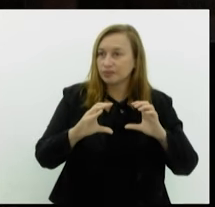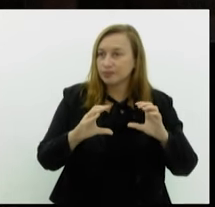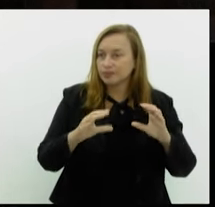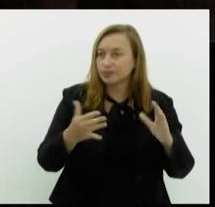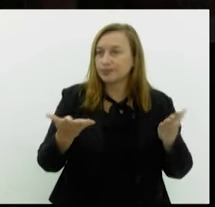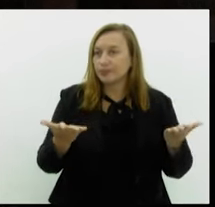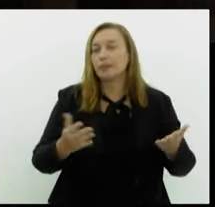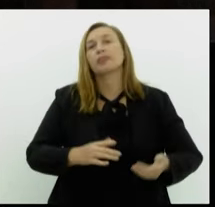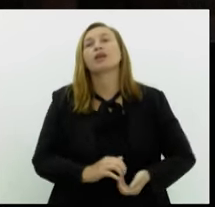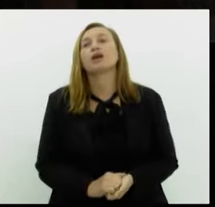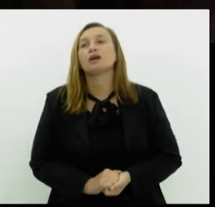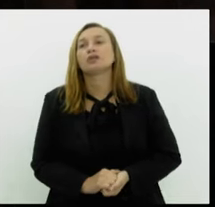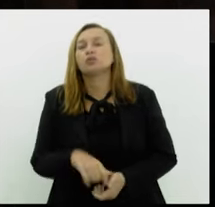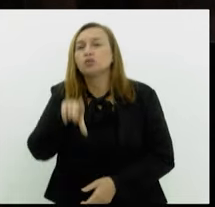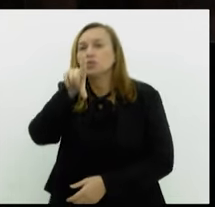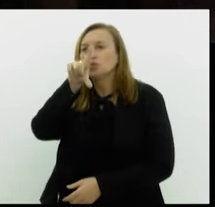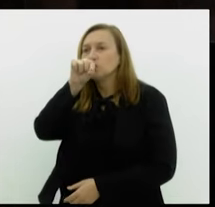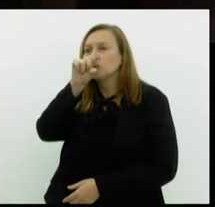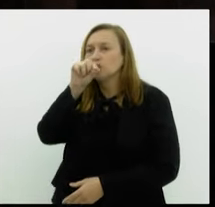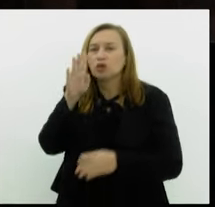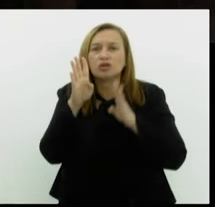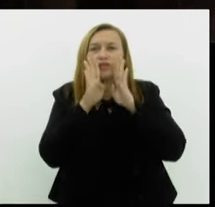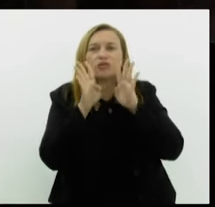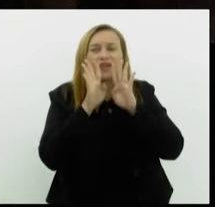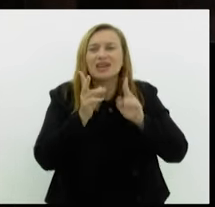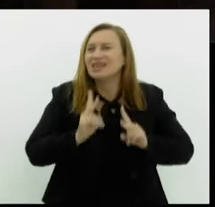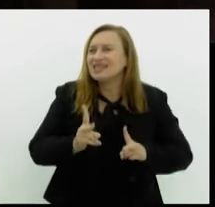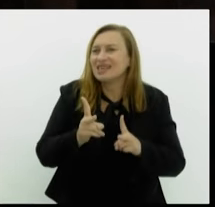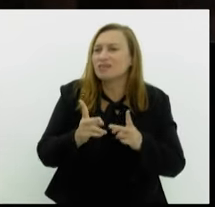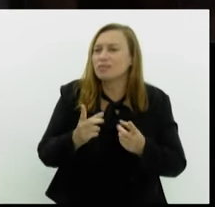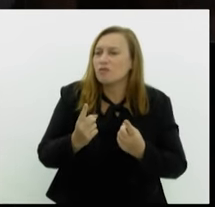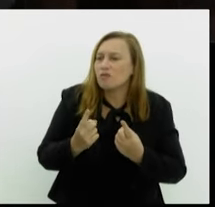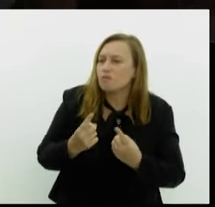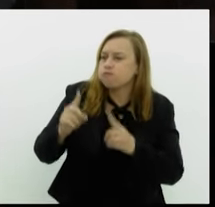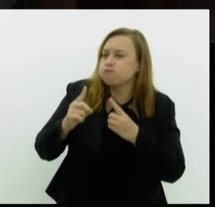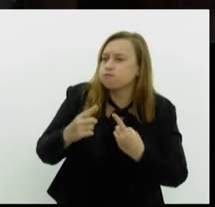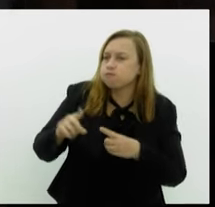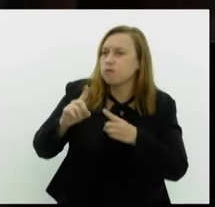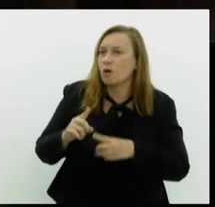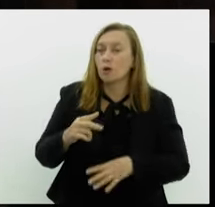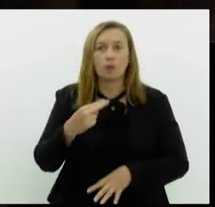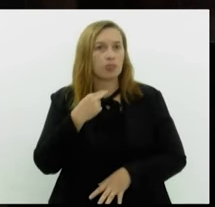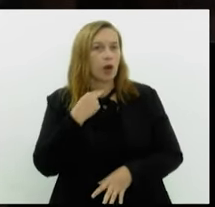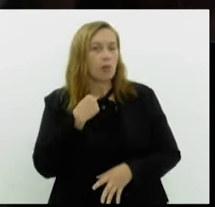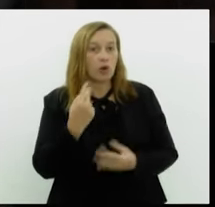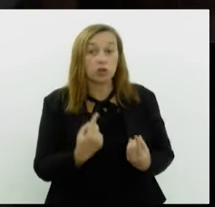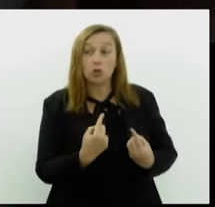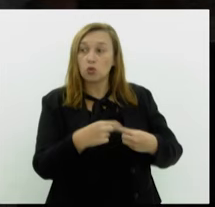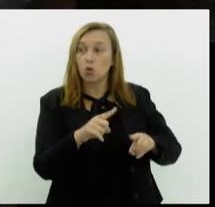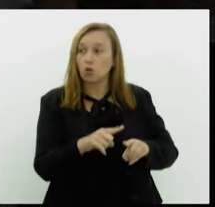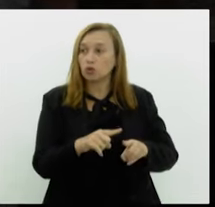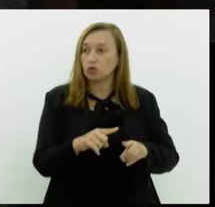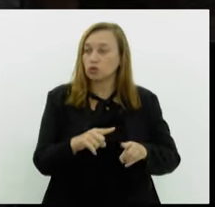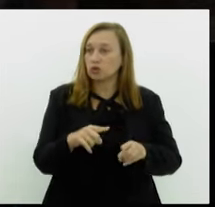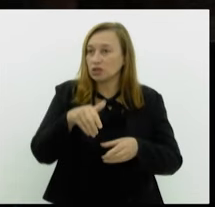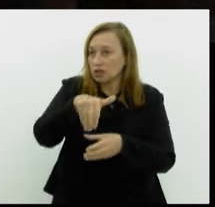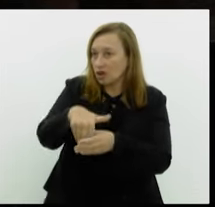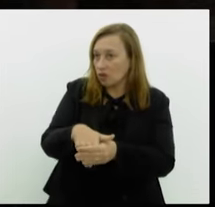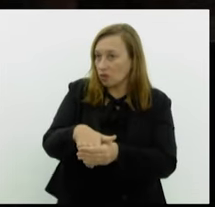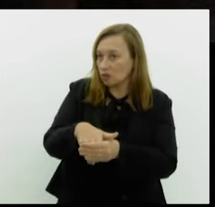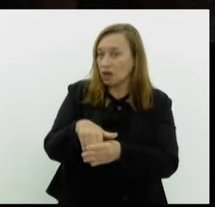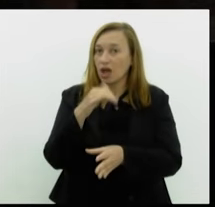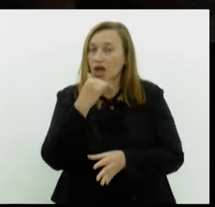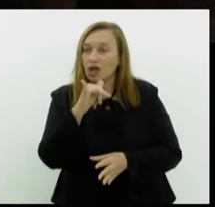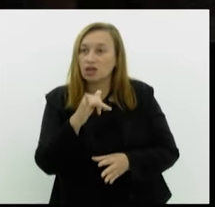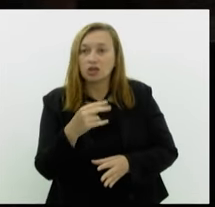o seu Twitter. É sempre ameaça. Não pode criticar, hein? Não pode criticar as urnas eletrônicas. Olha, não